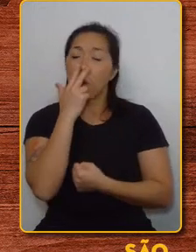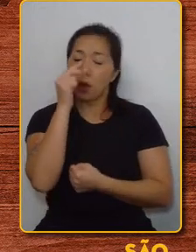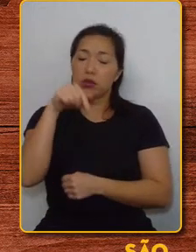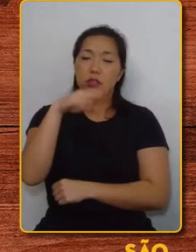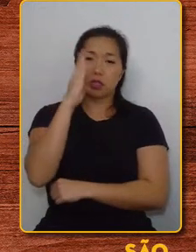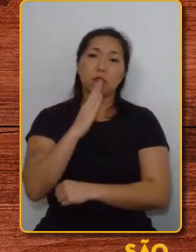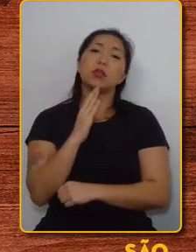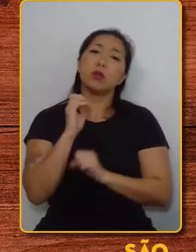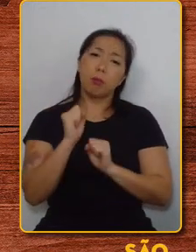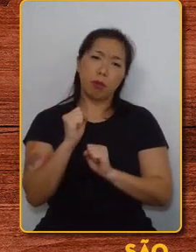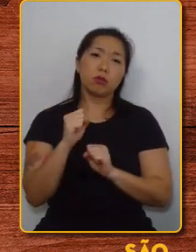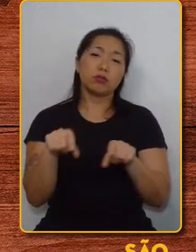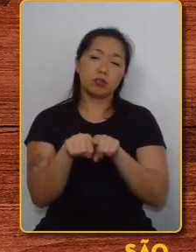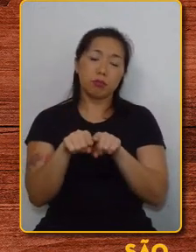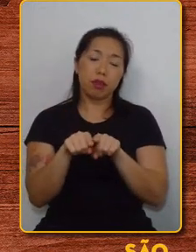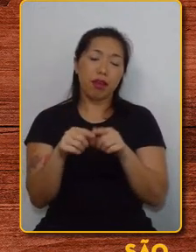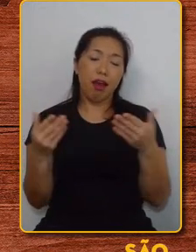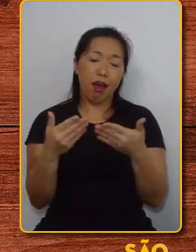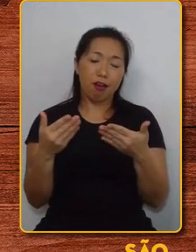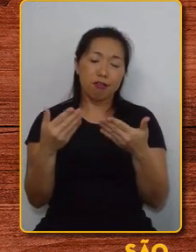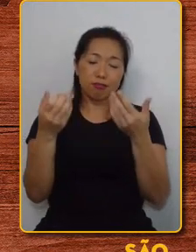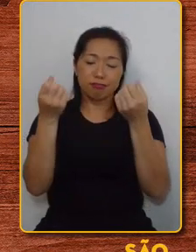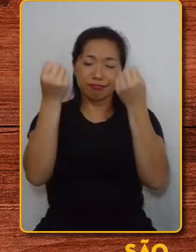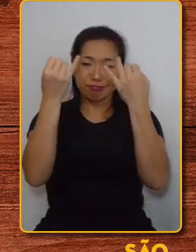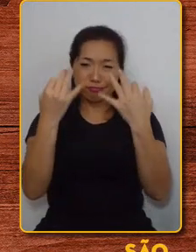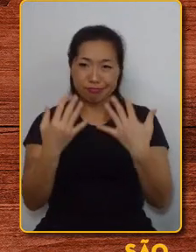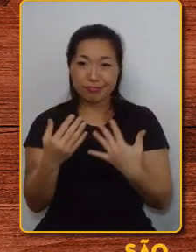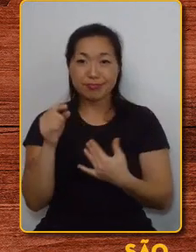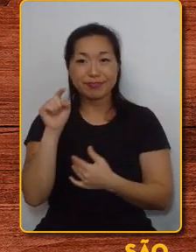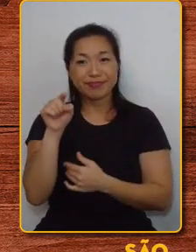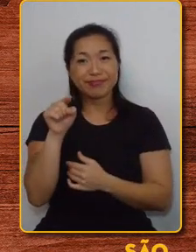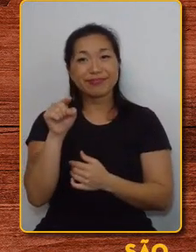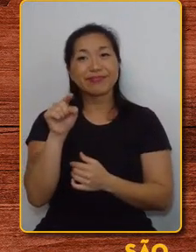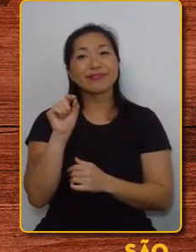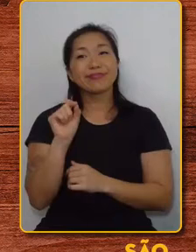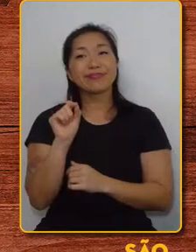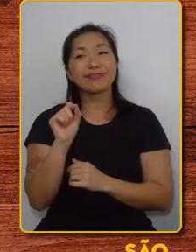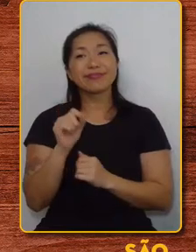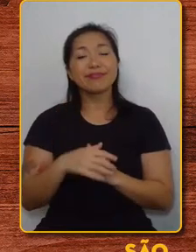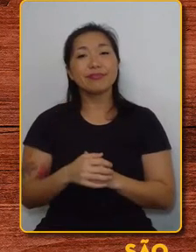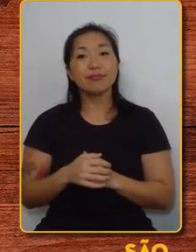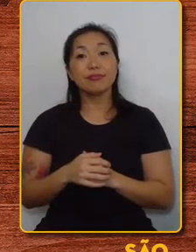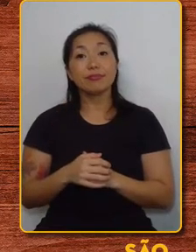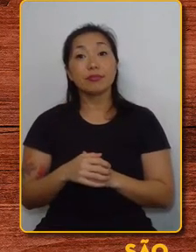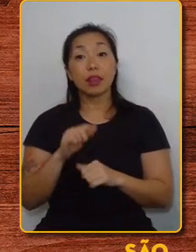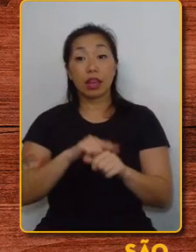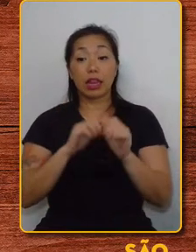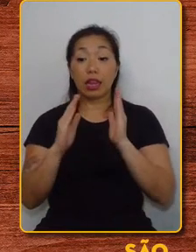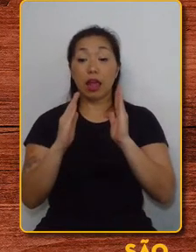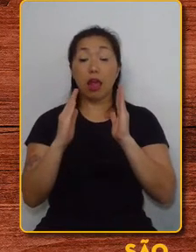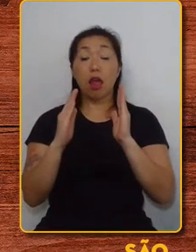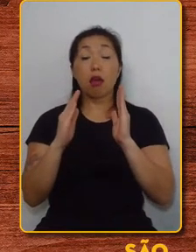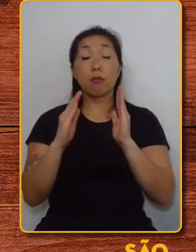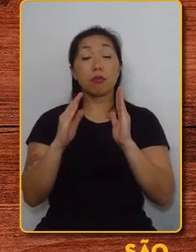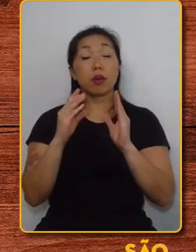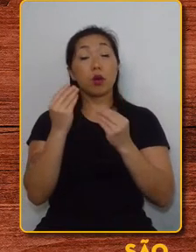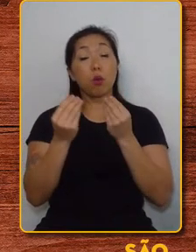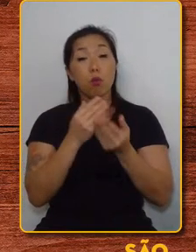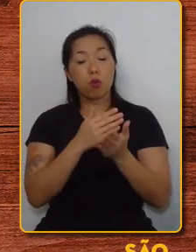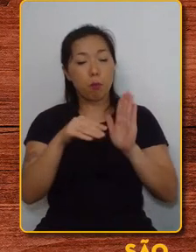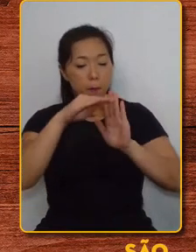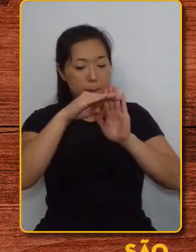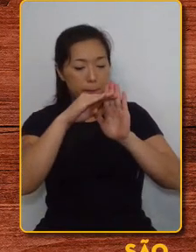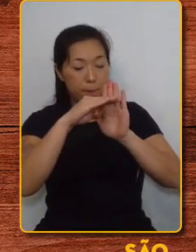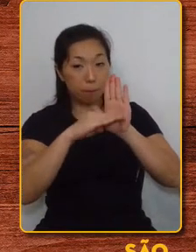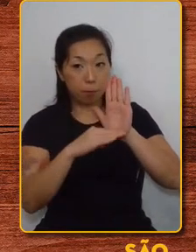para ele, né? Eu queria que você falasse um pouco para a gente, né, da época da implementação do Fome Zero no Brasil. A